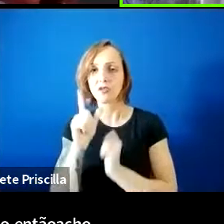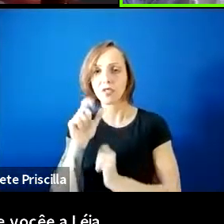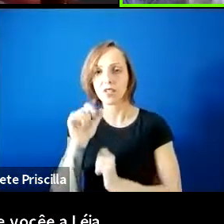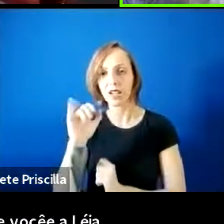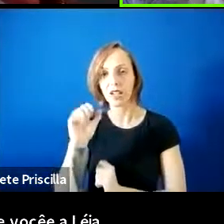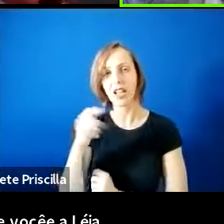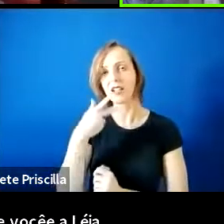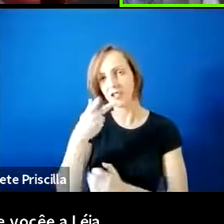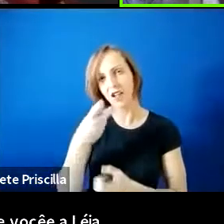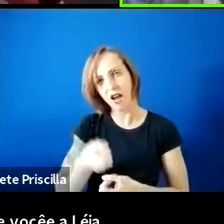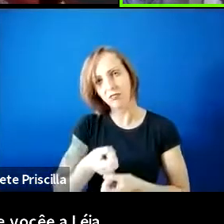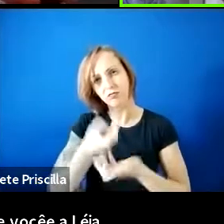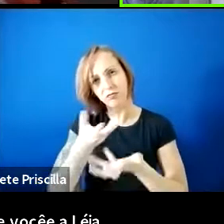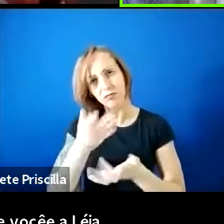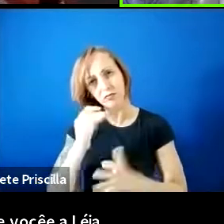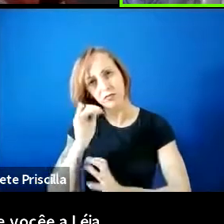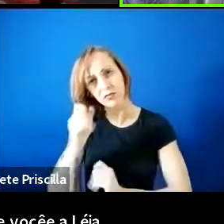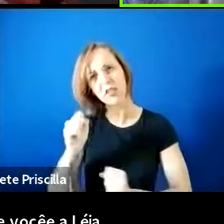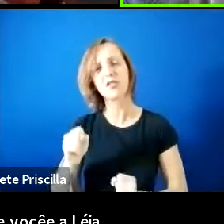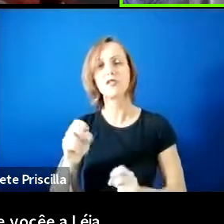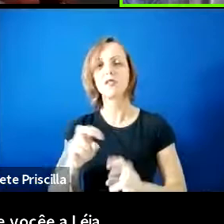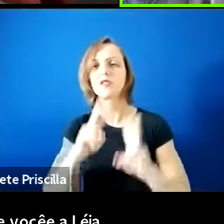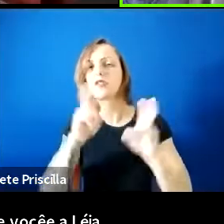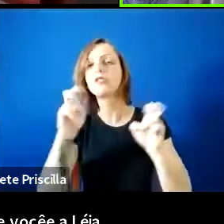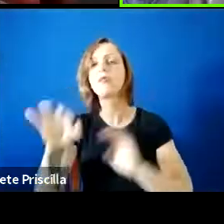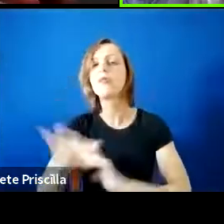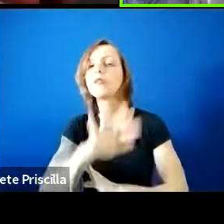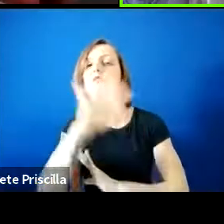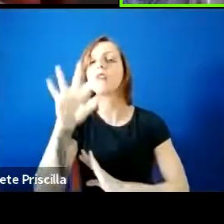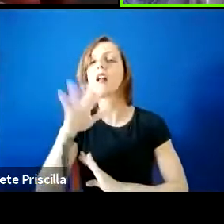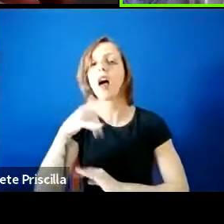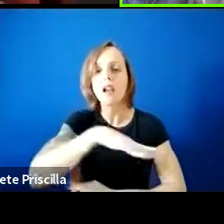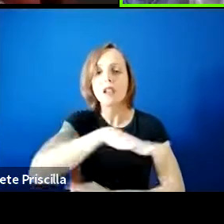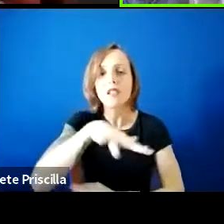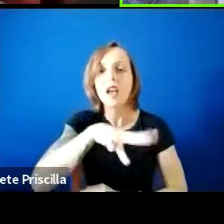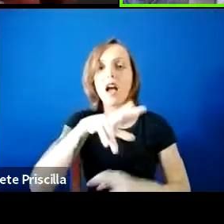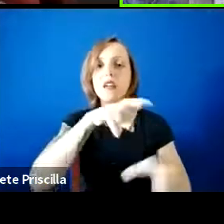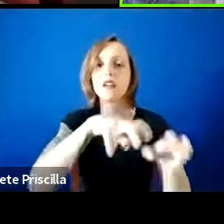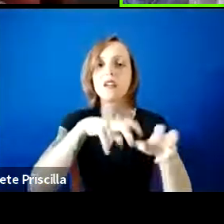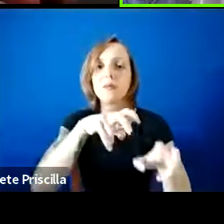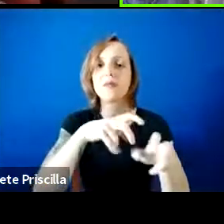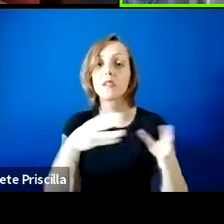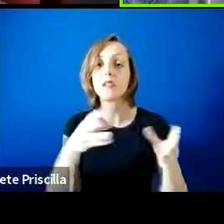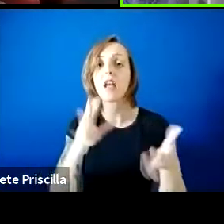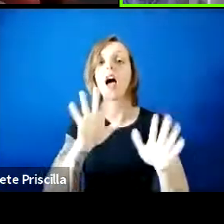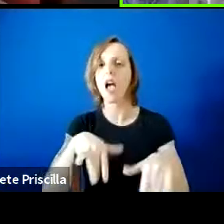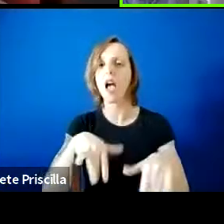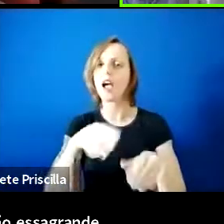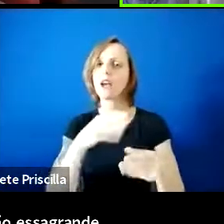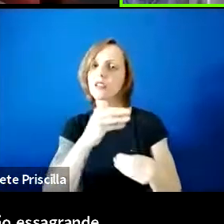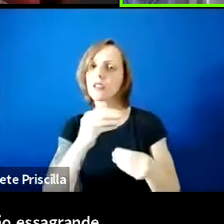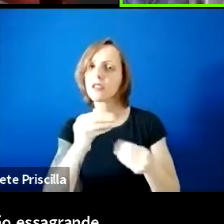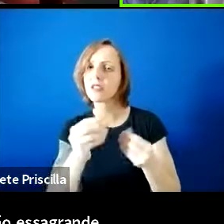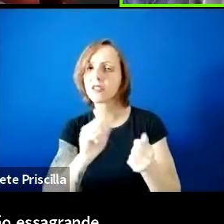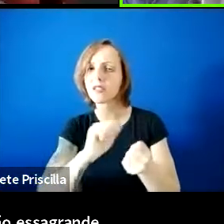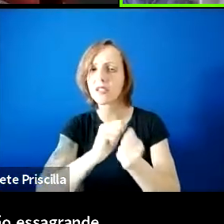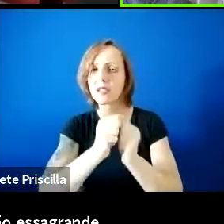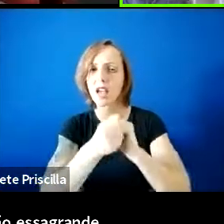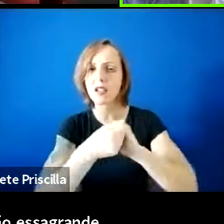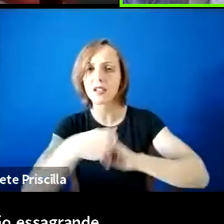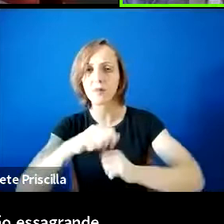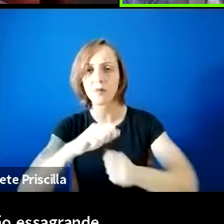mais geral. A Via Campesina, então, é essa grande articulação, né, de